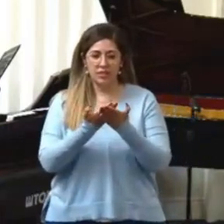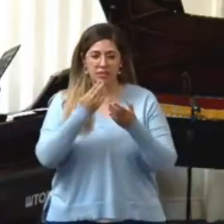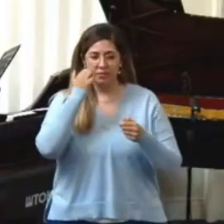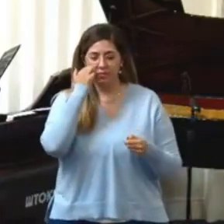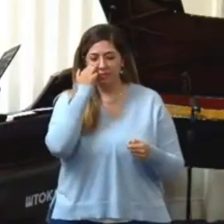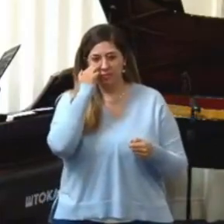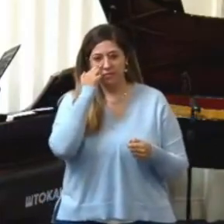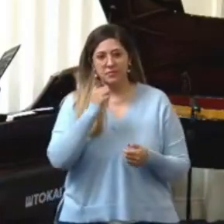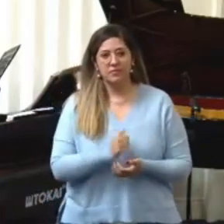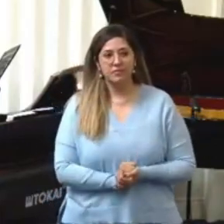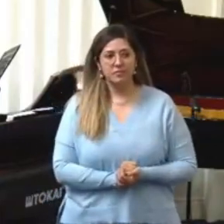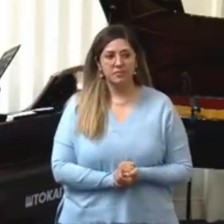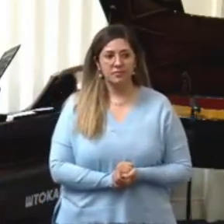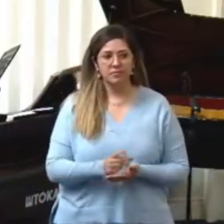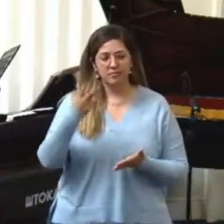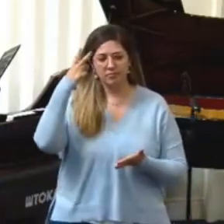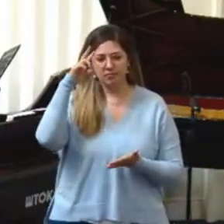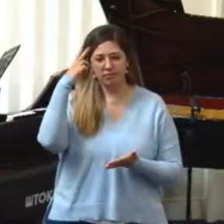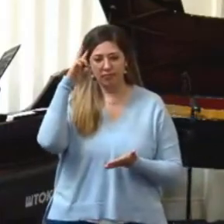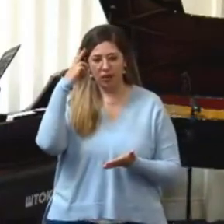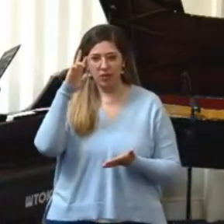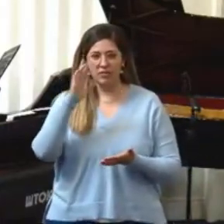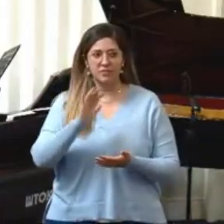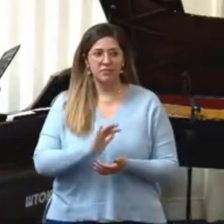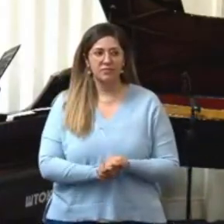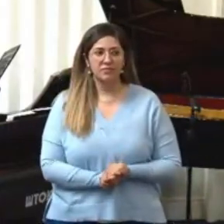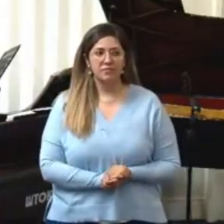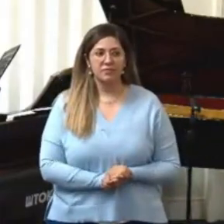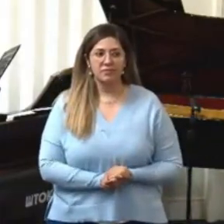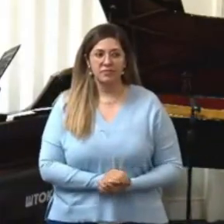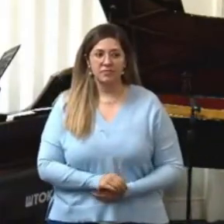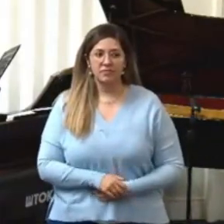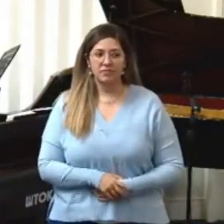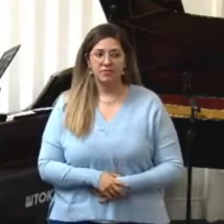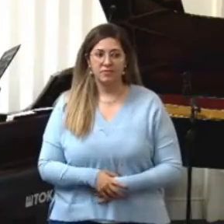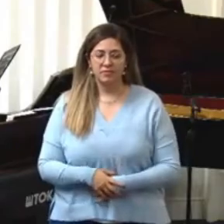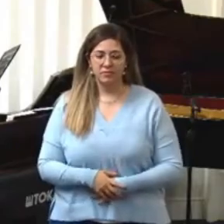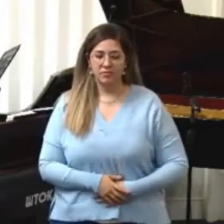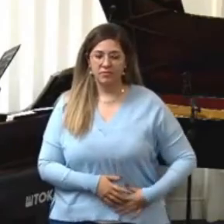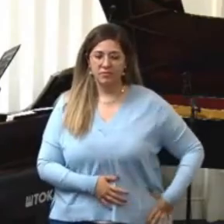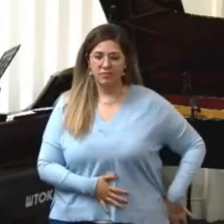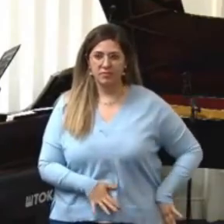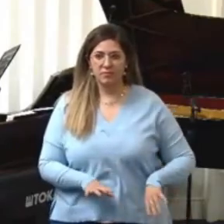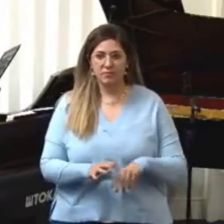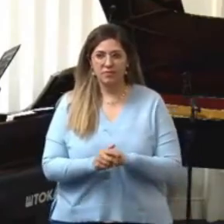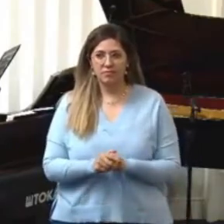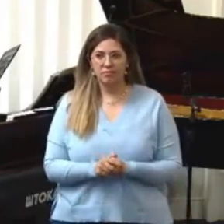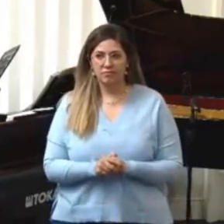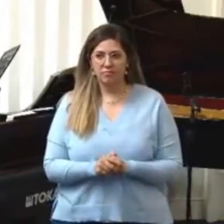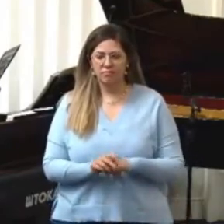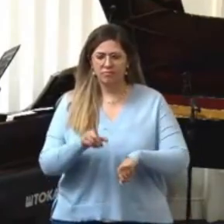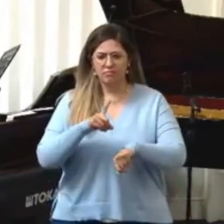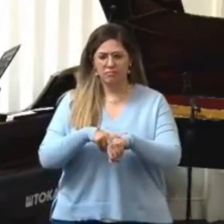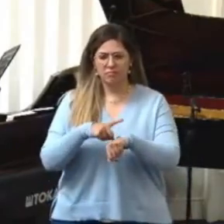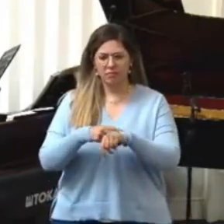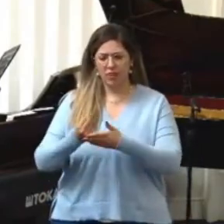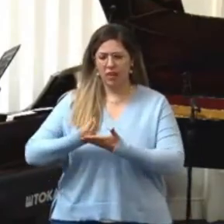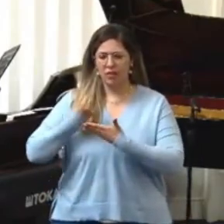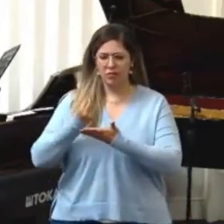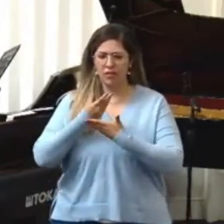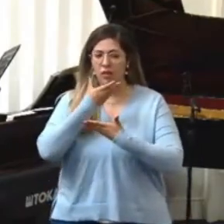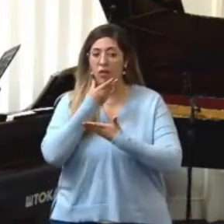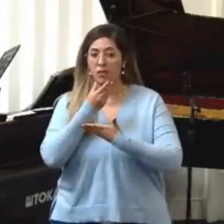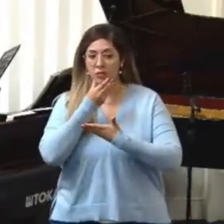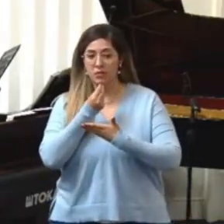passagem, uma narrativa bíblica acerca de um tempo na vida de um homem. Este homem